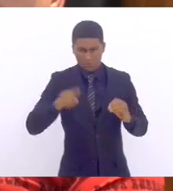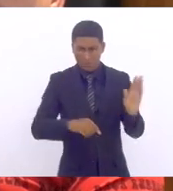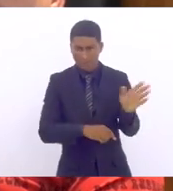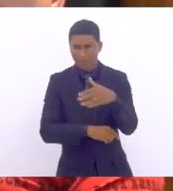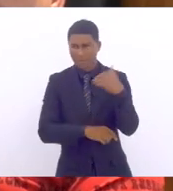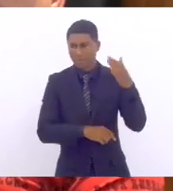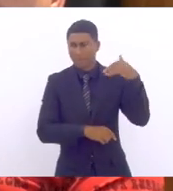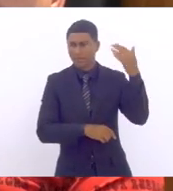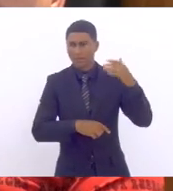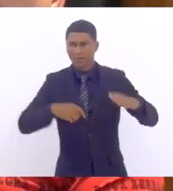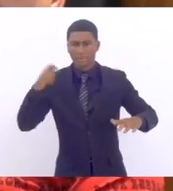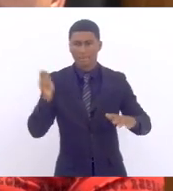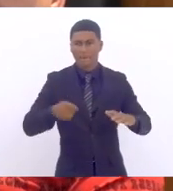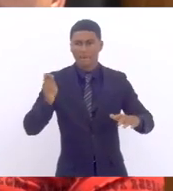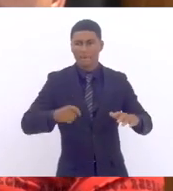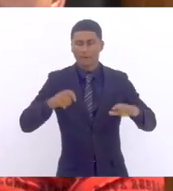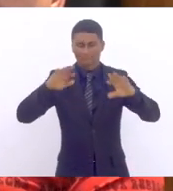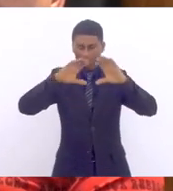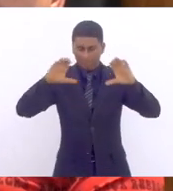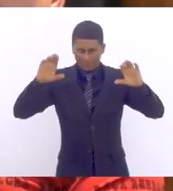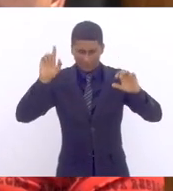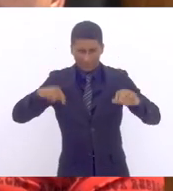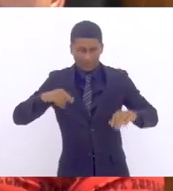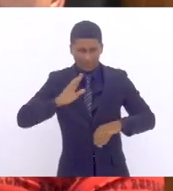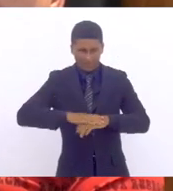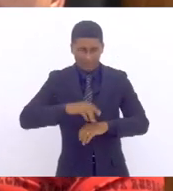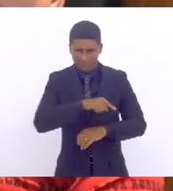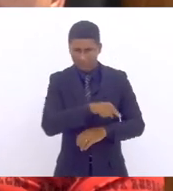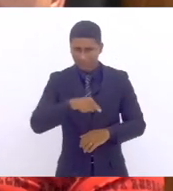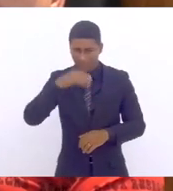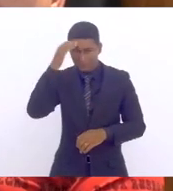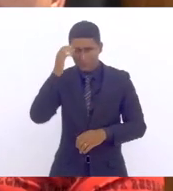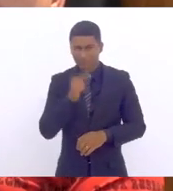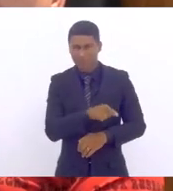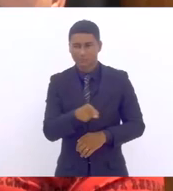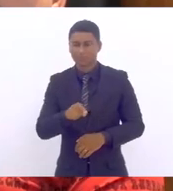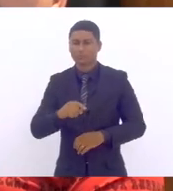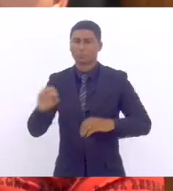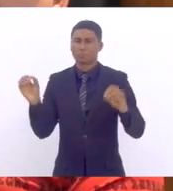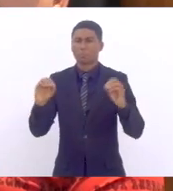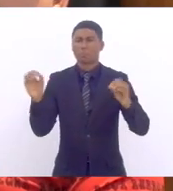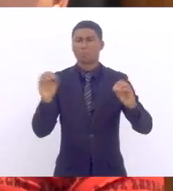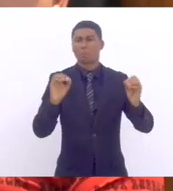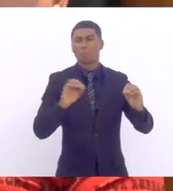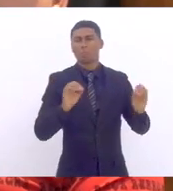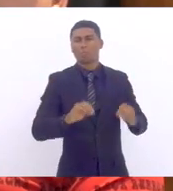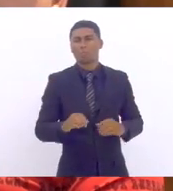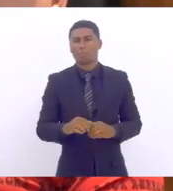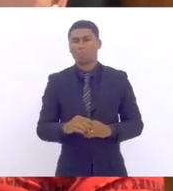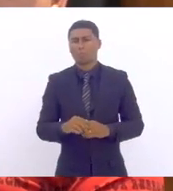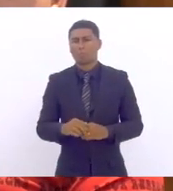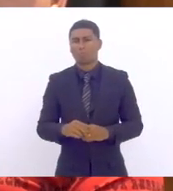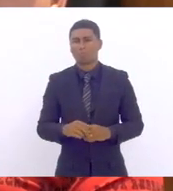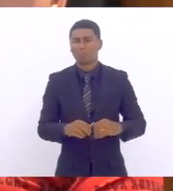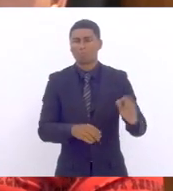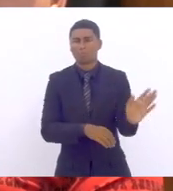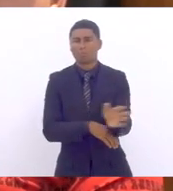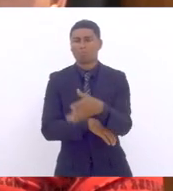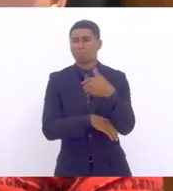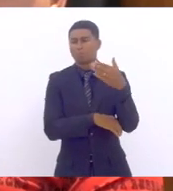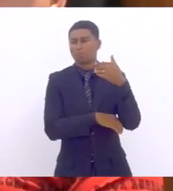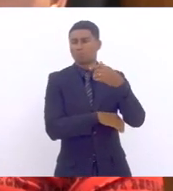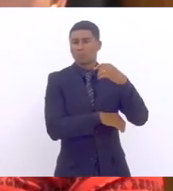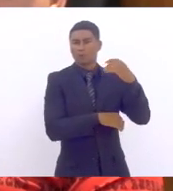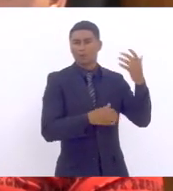os surdos, não são as faixas e não são as camisas. Pelo menos não tenho notícia de que um dia uma bandeira tenha sido responsável por uma